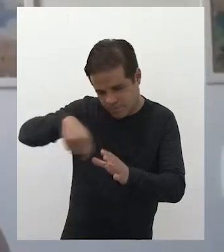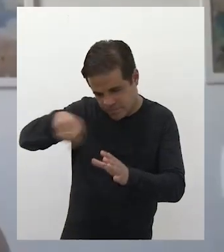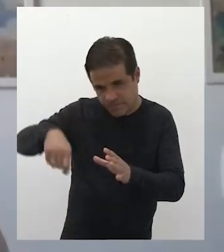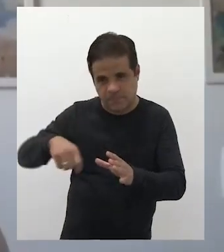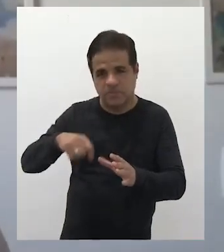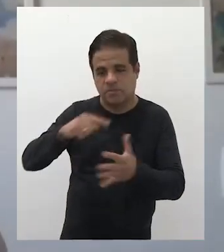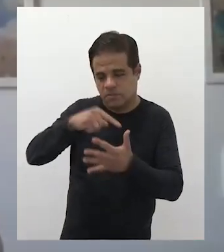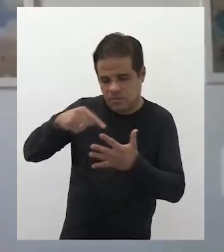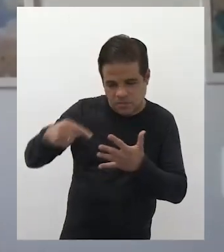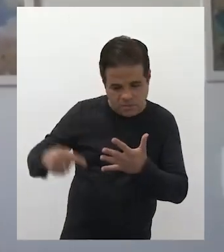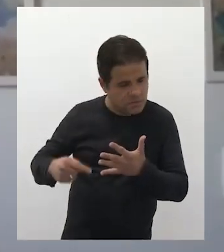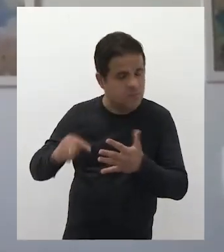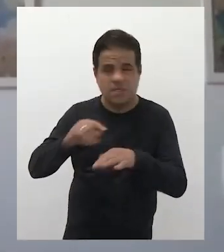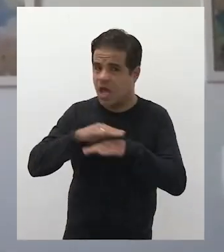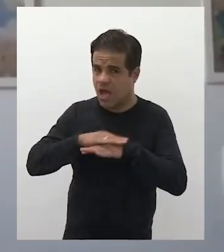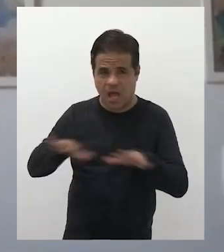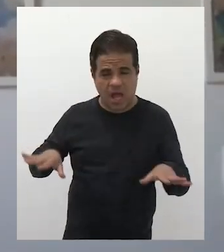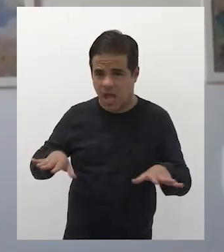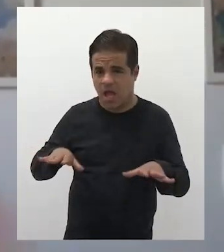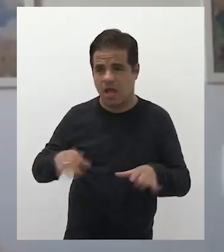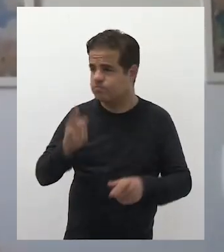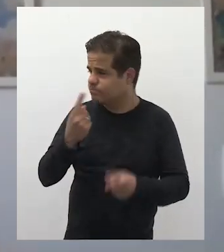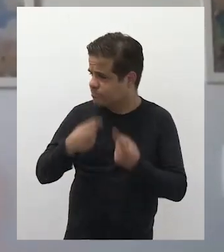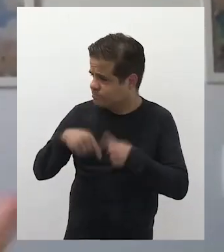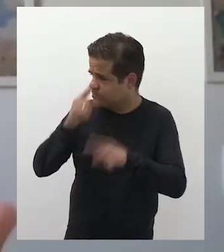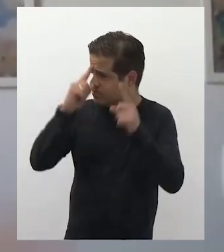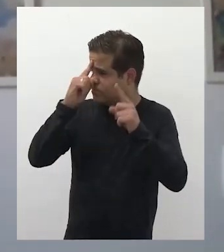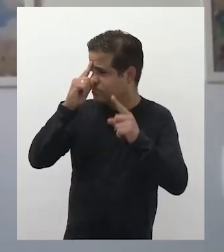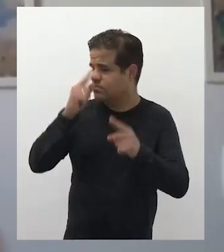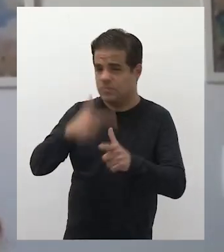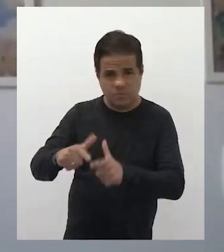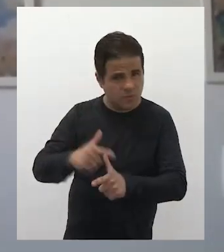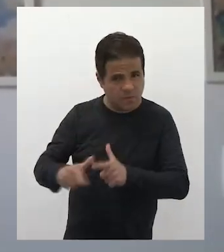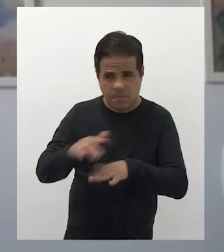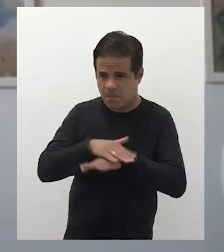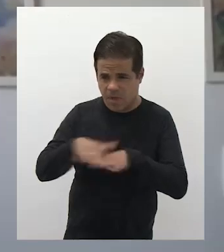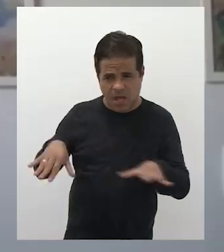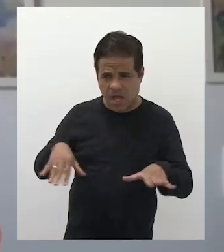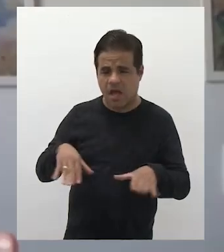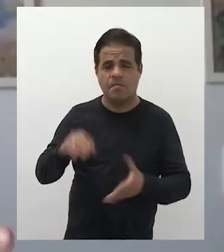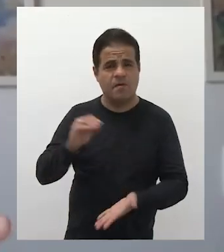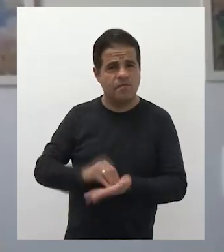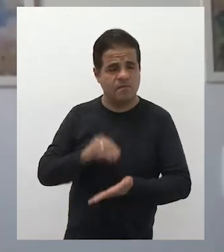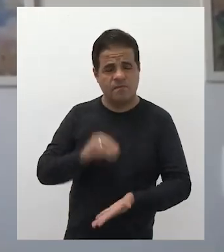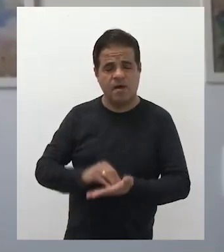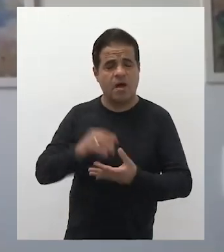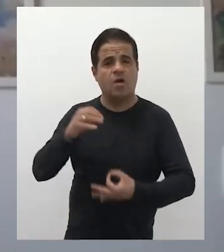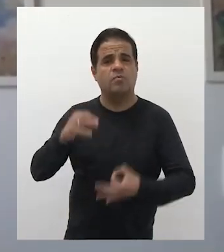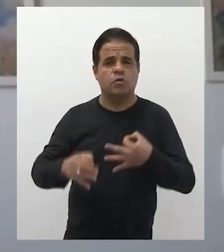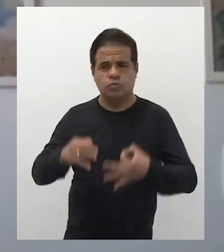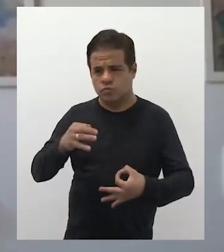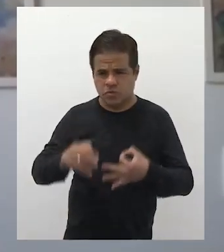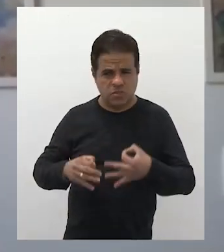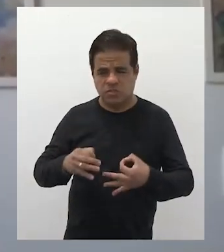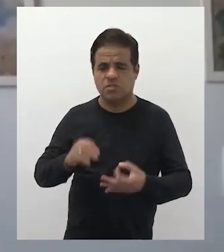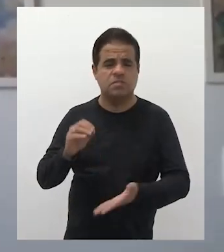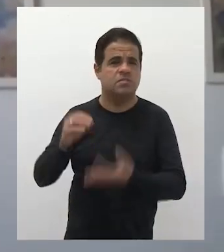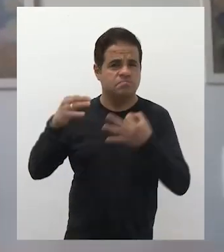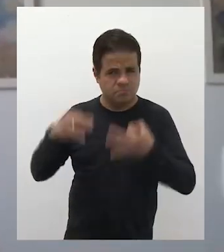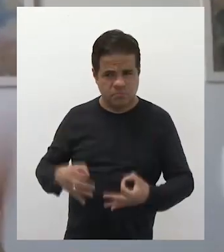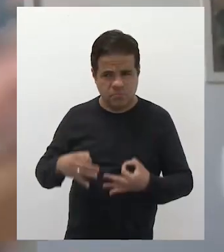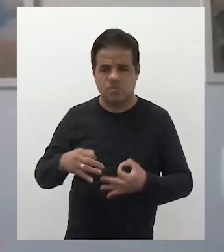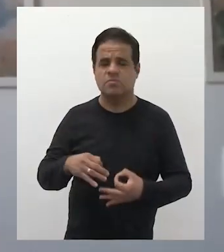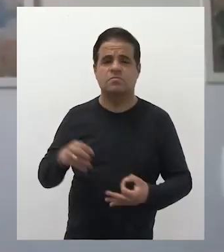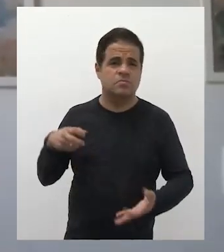e tais medidas e pronto, a gente supera esse problema da falta de justiça, da precariedade da